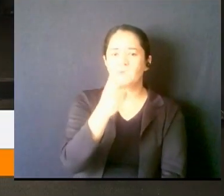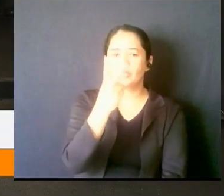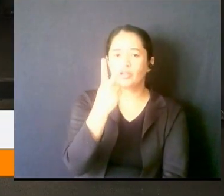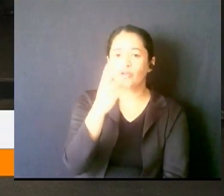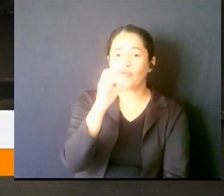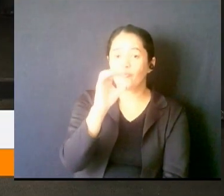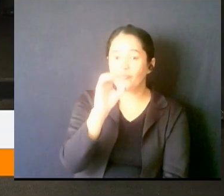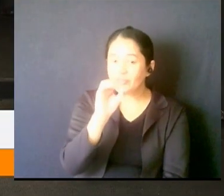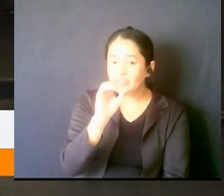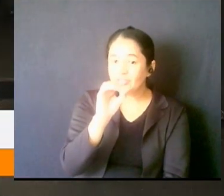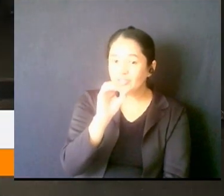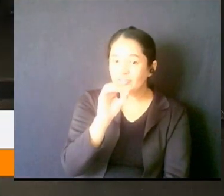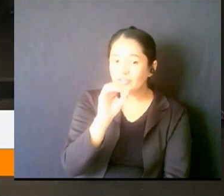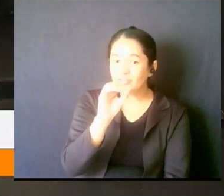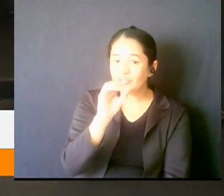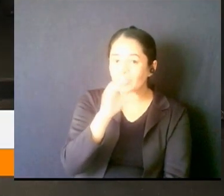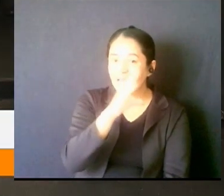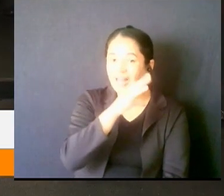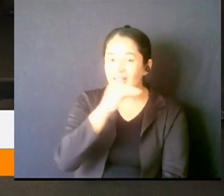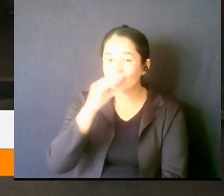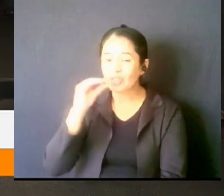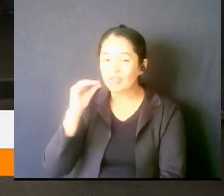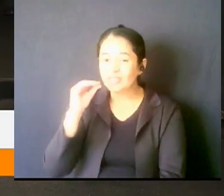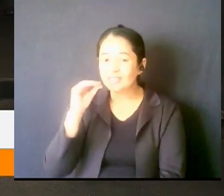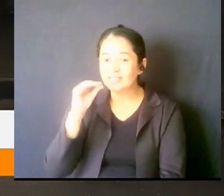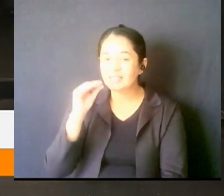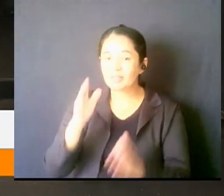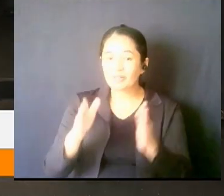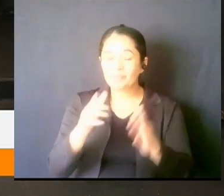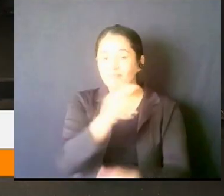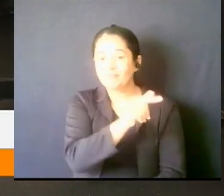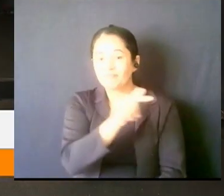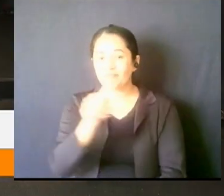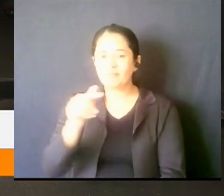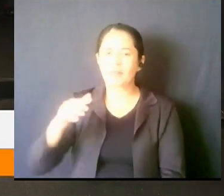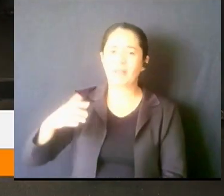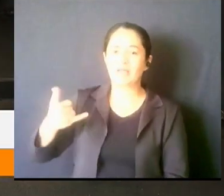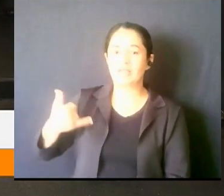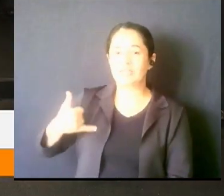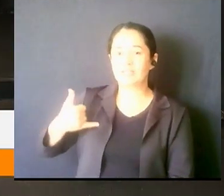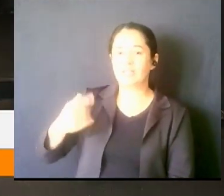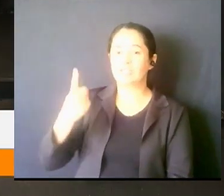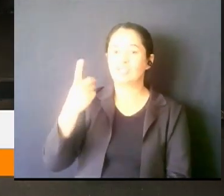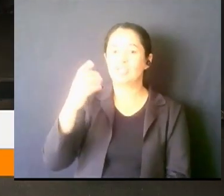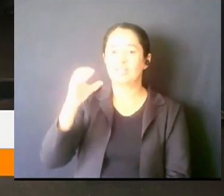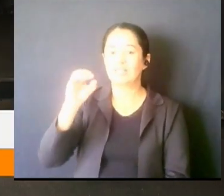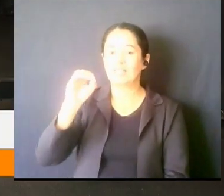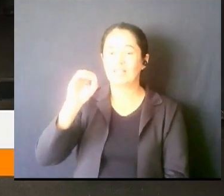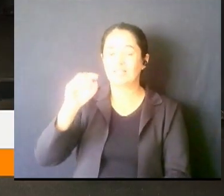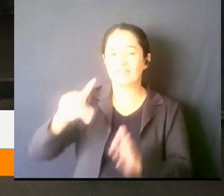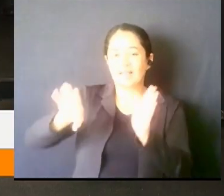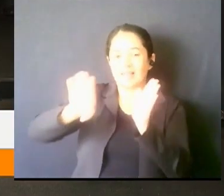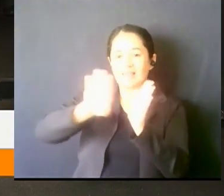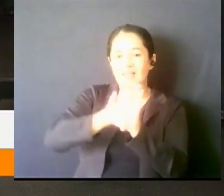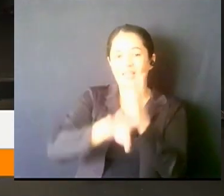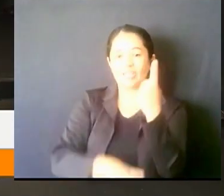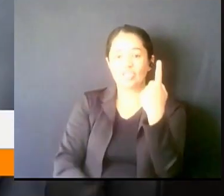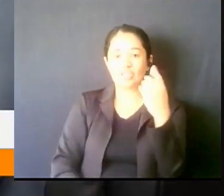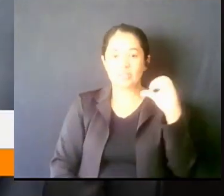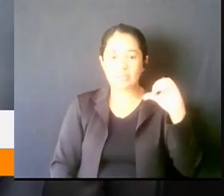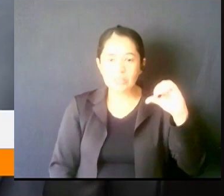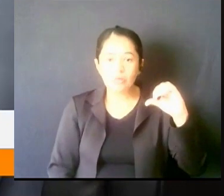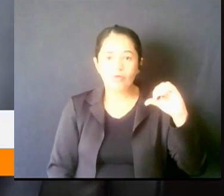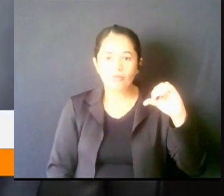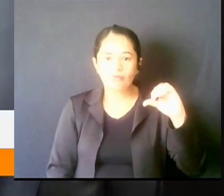têm idades variadas de 10 a 19 anos no nosso ambulatório. E por incrível que pareça,